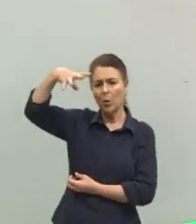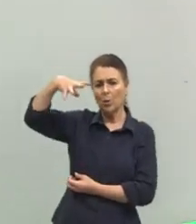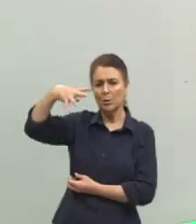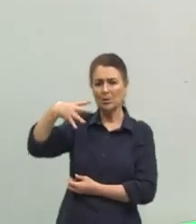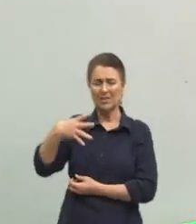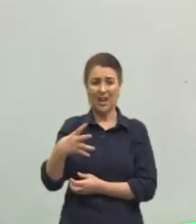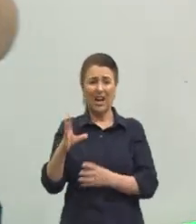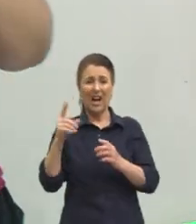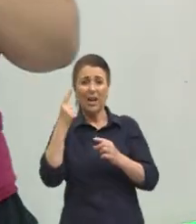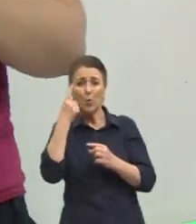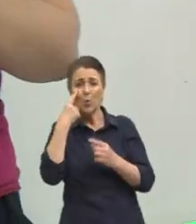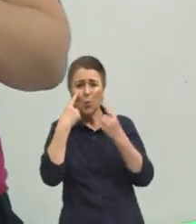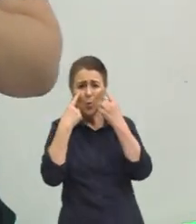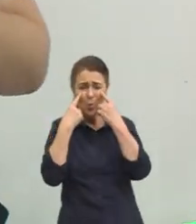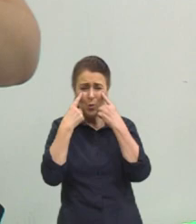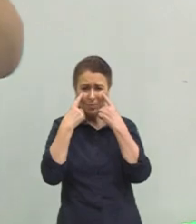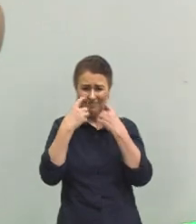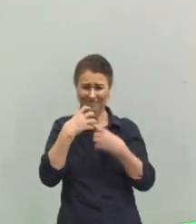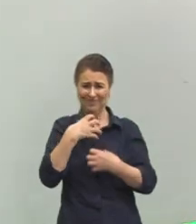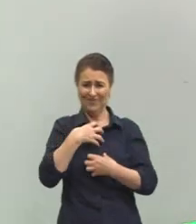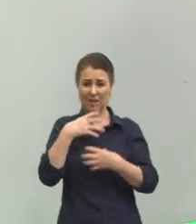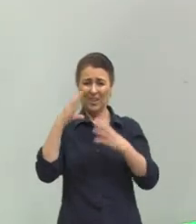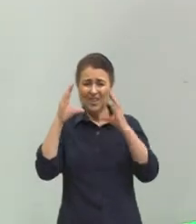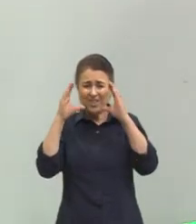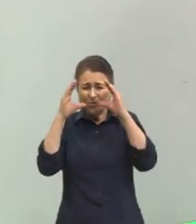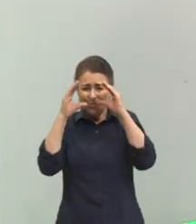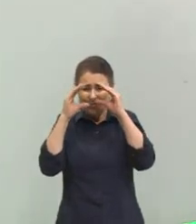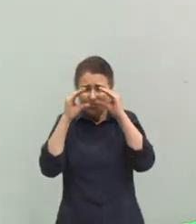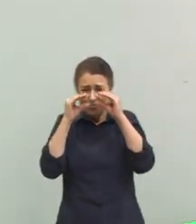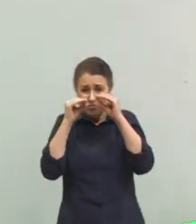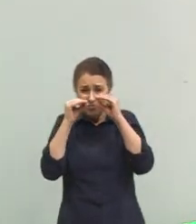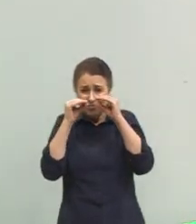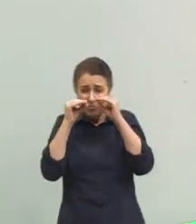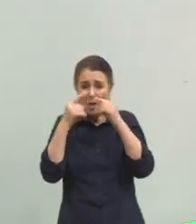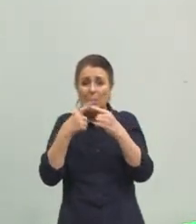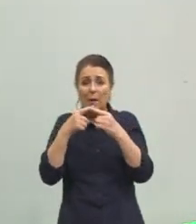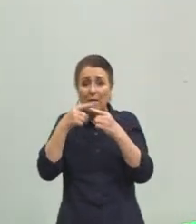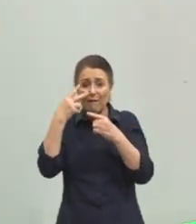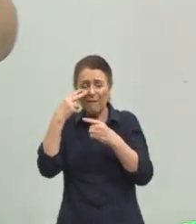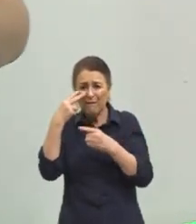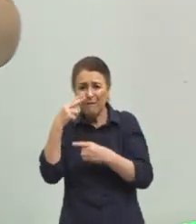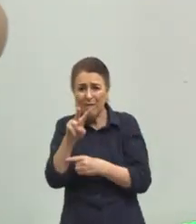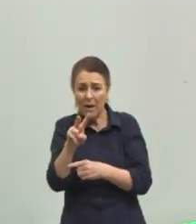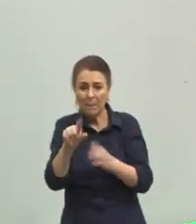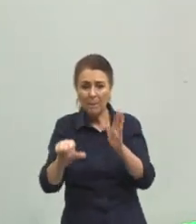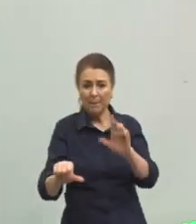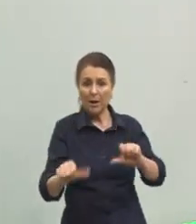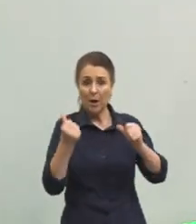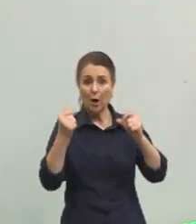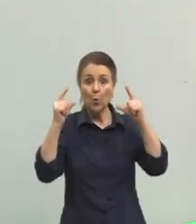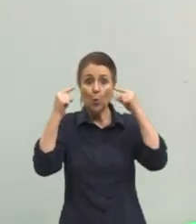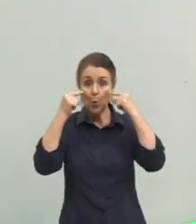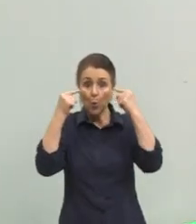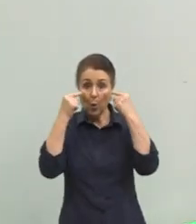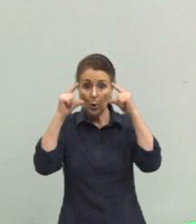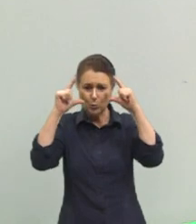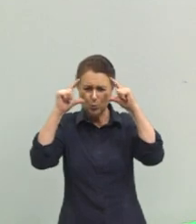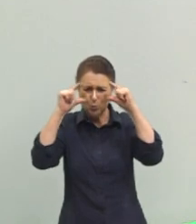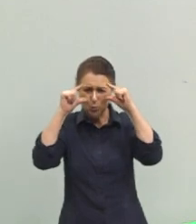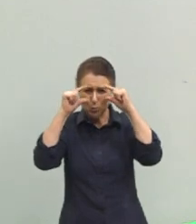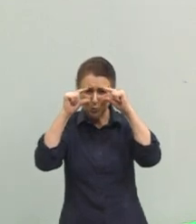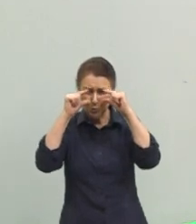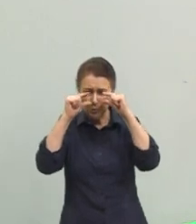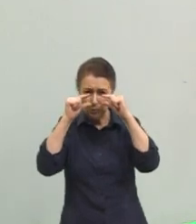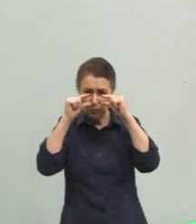não tô enxergando nada tem gente que isso mesmo enxerga um pouquinho melhor então tá associado aos bastonetes que estão que são